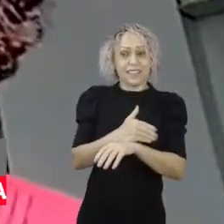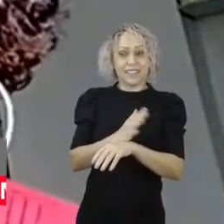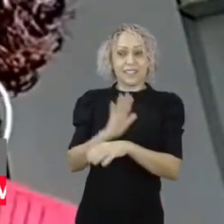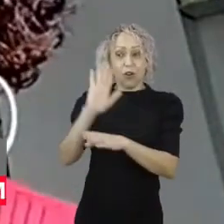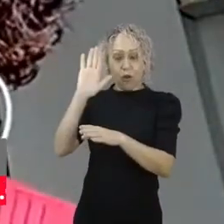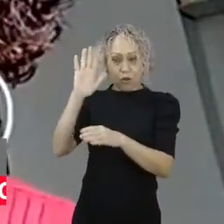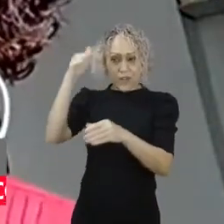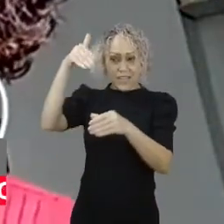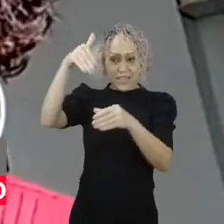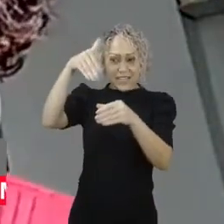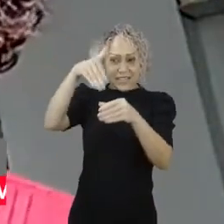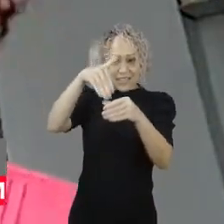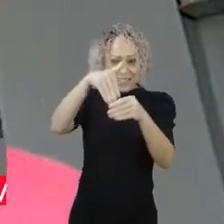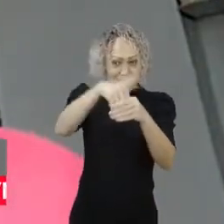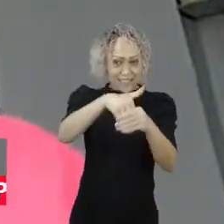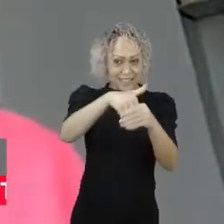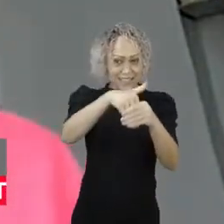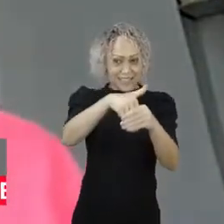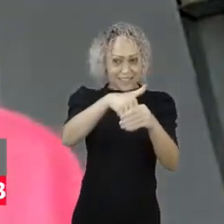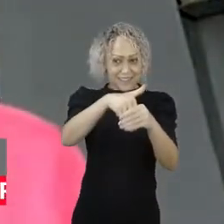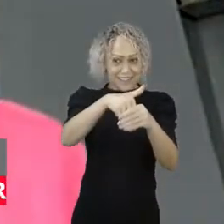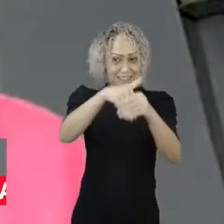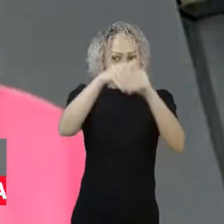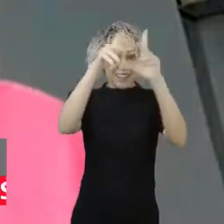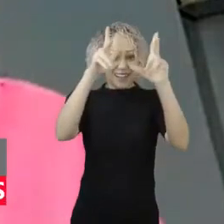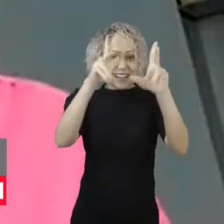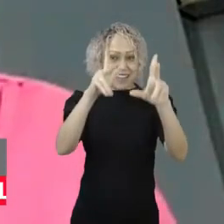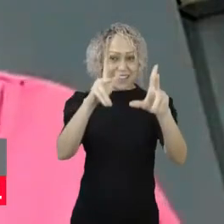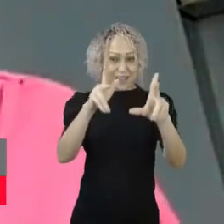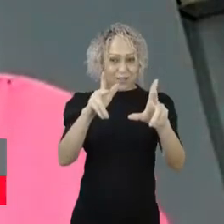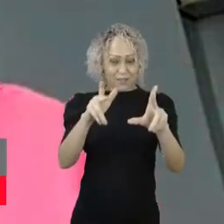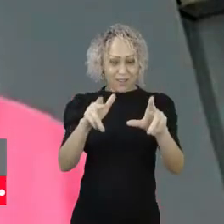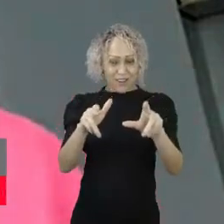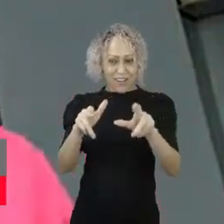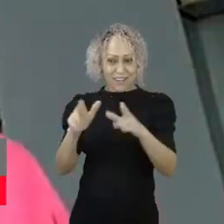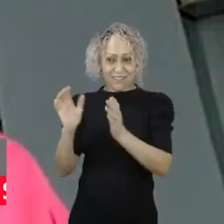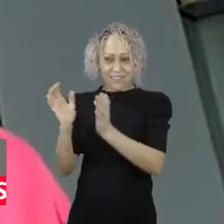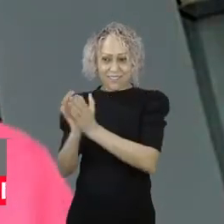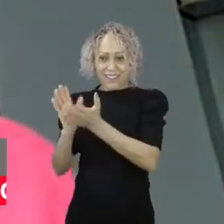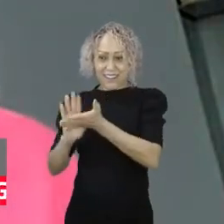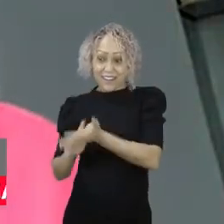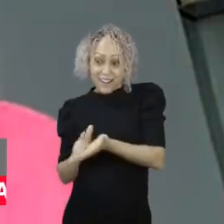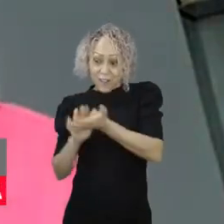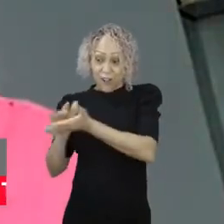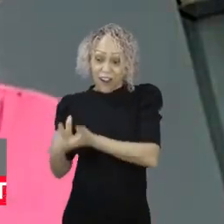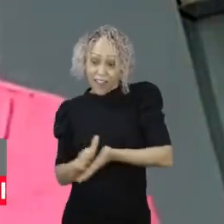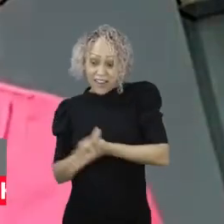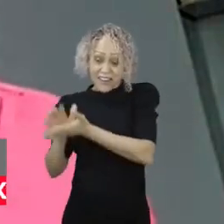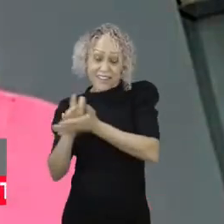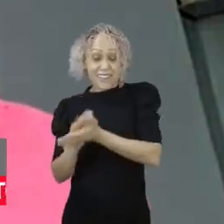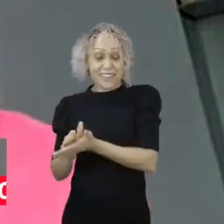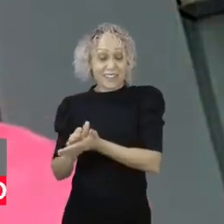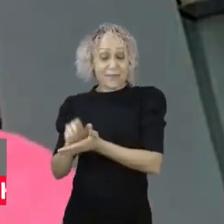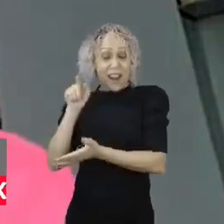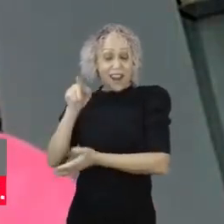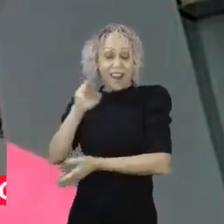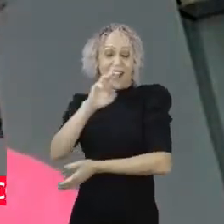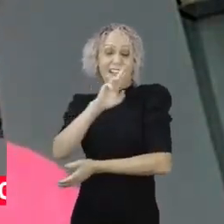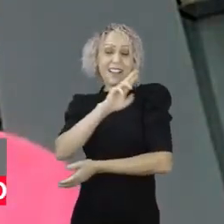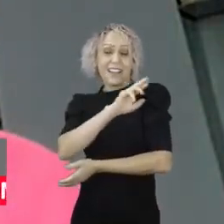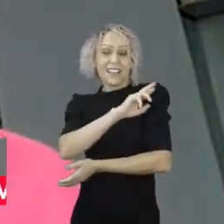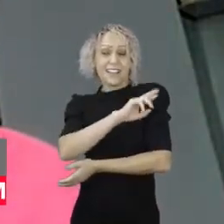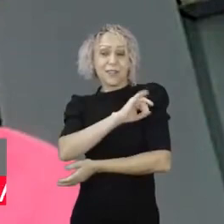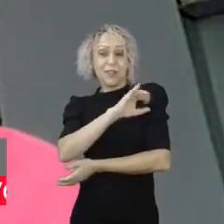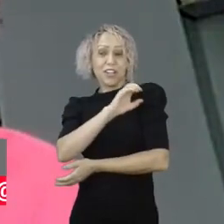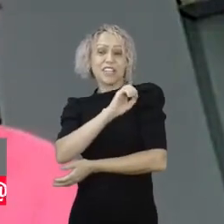escola de samba no Rio de Janeiro, né? A vereadora ganhou esse ano, já deve estar preparando o carnaval do